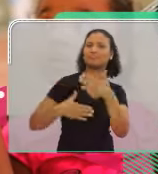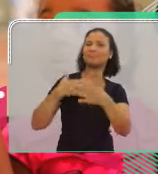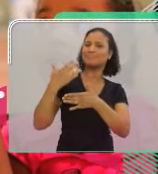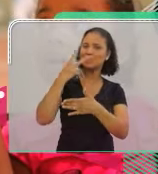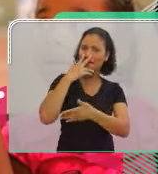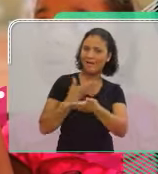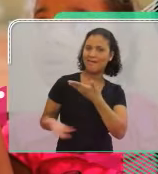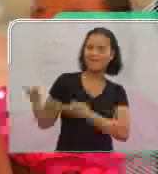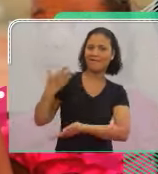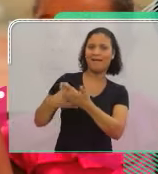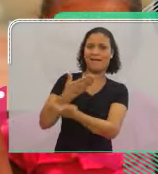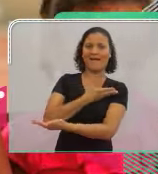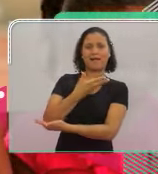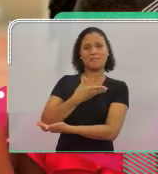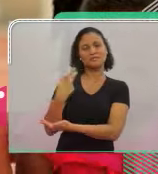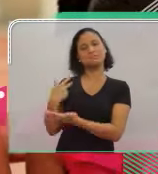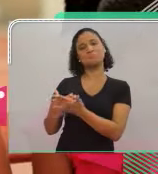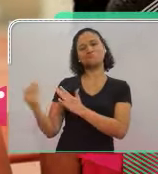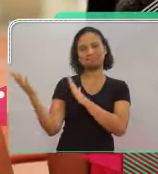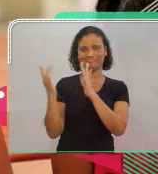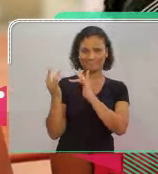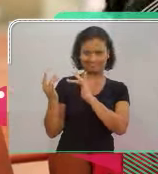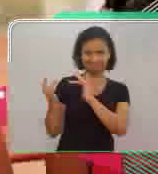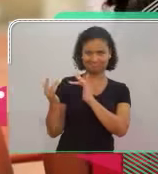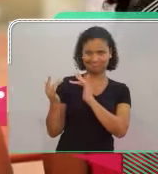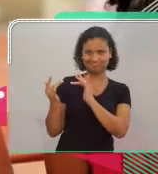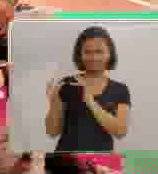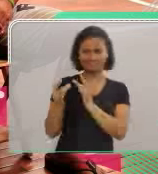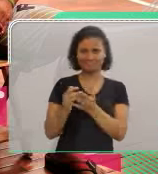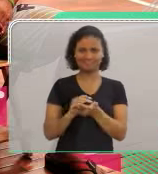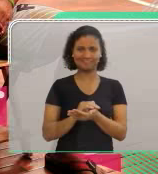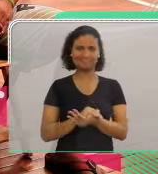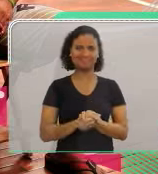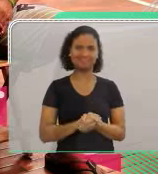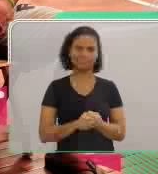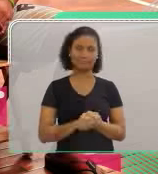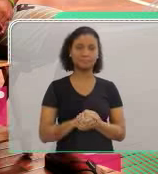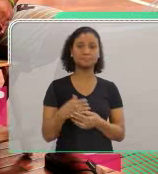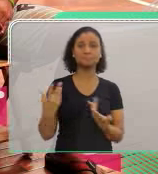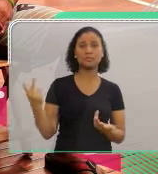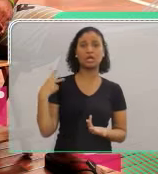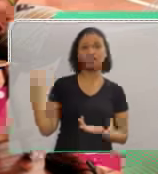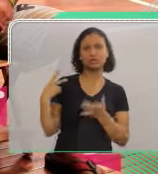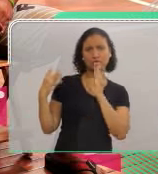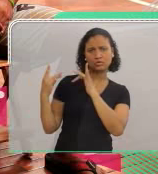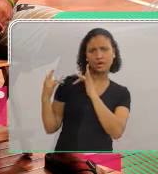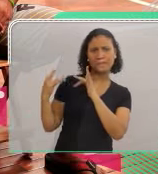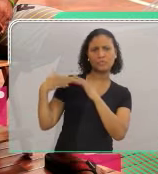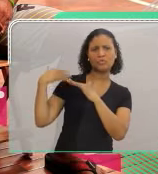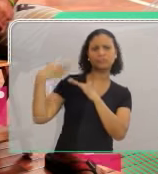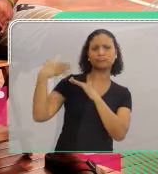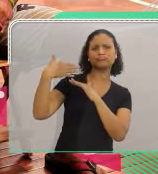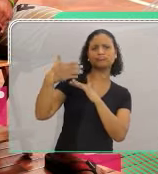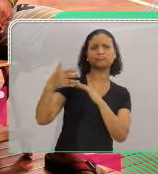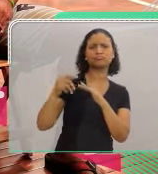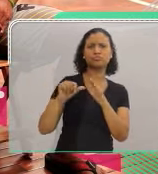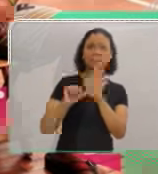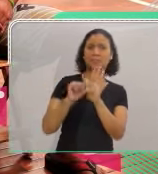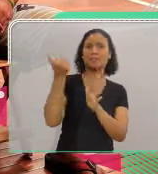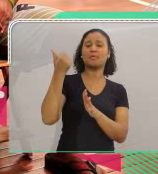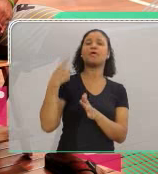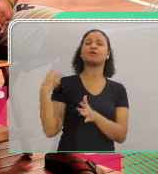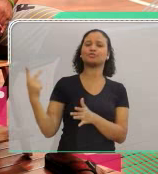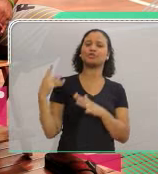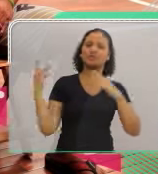criou aquele laço de amizade e depois começamos a namorar. A gente namorou durante... No primeiro ano a gente